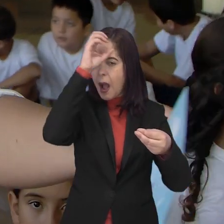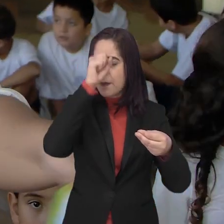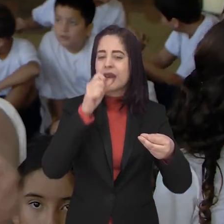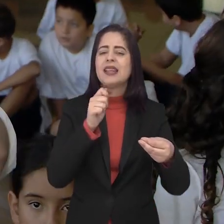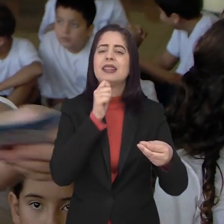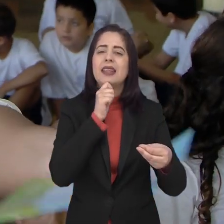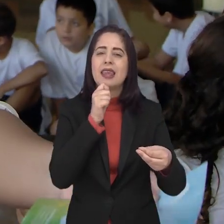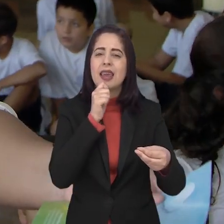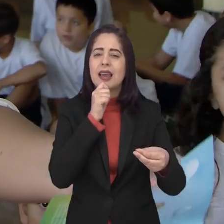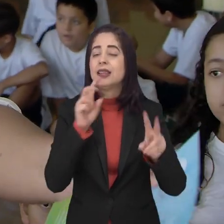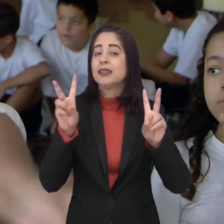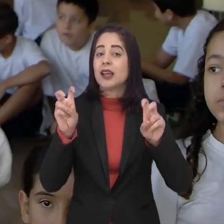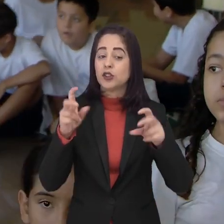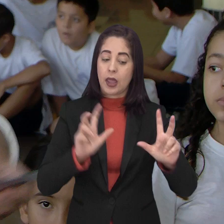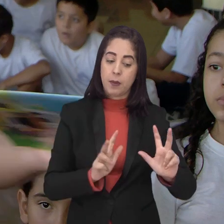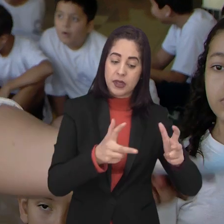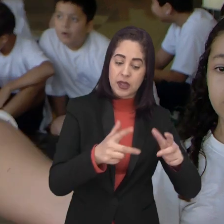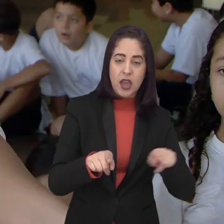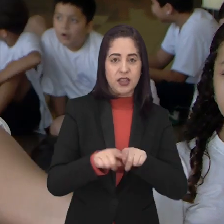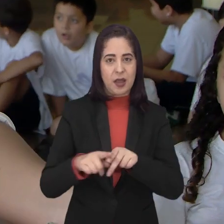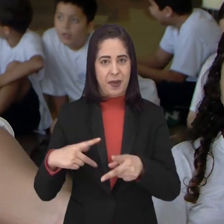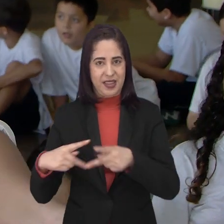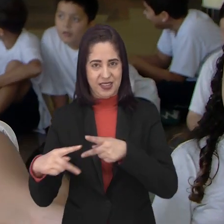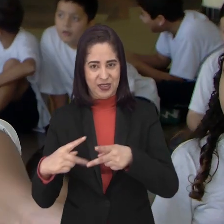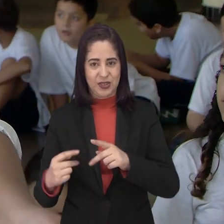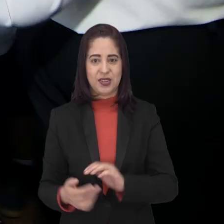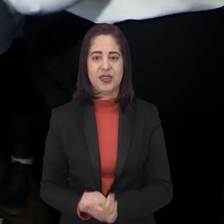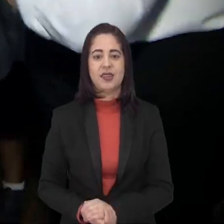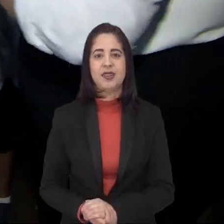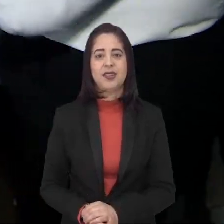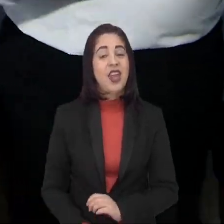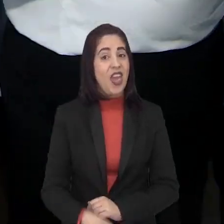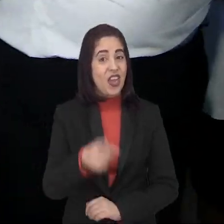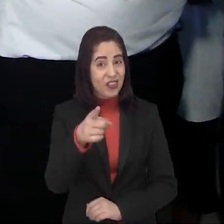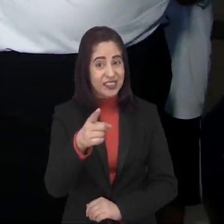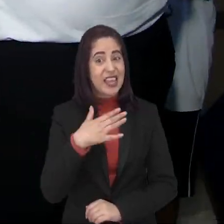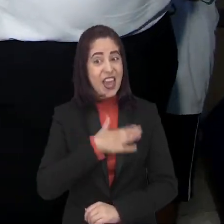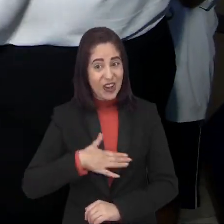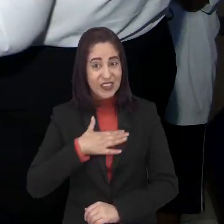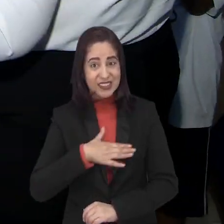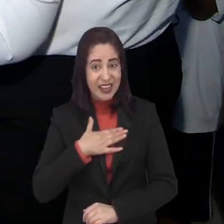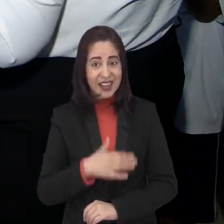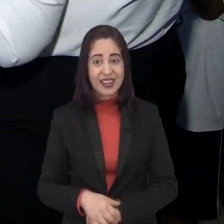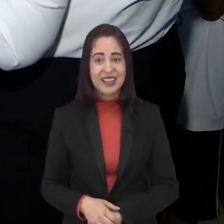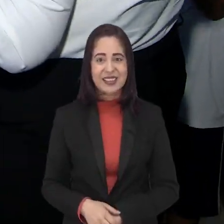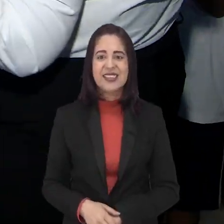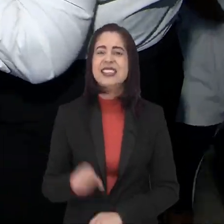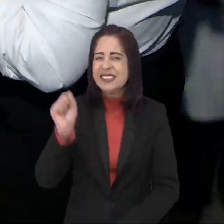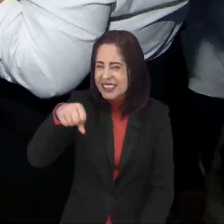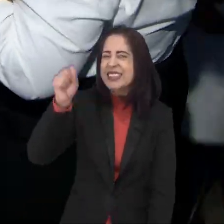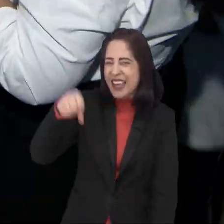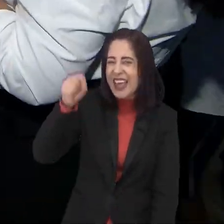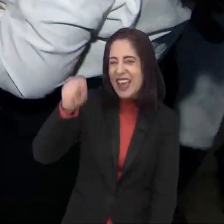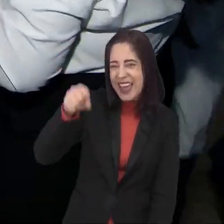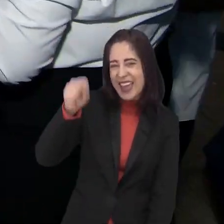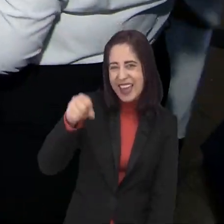Câmara Municipal, sobre São José dos Campos e as atividades legislativas. E aí, vocês curtiram o passeio? Sim!